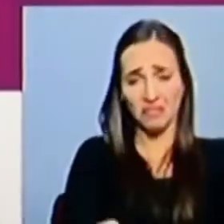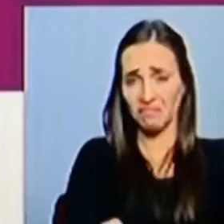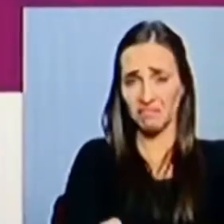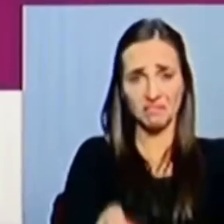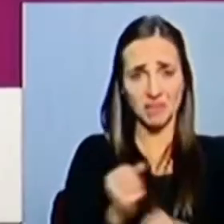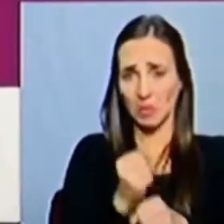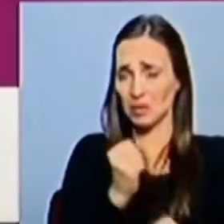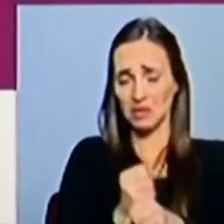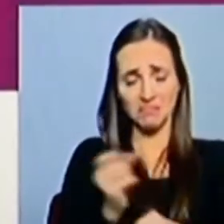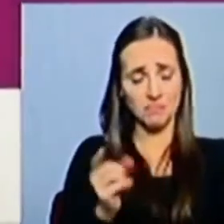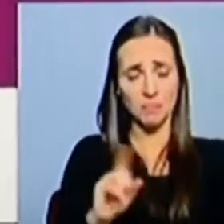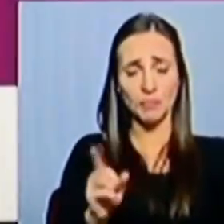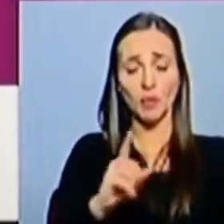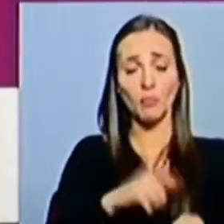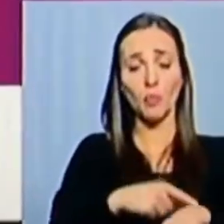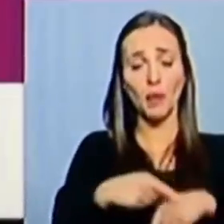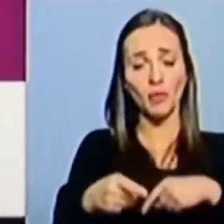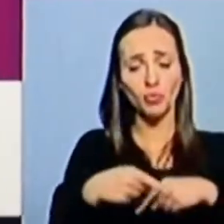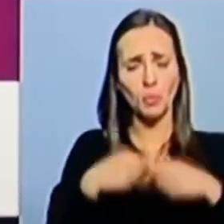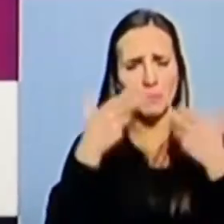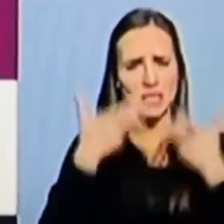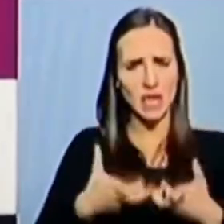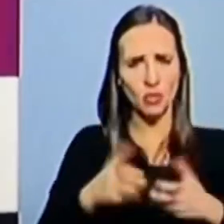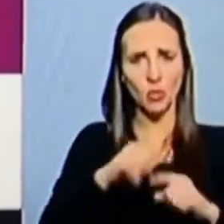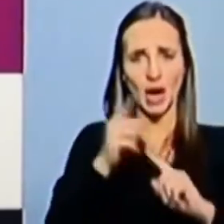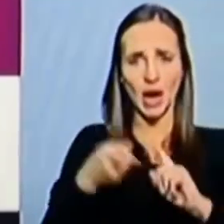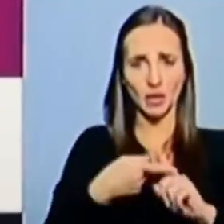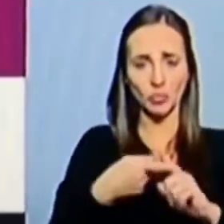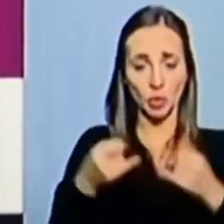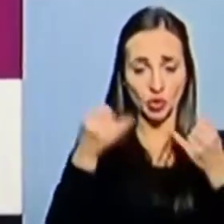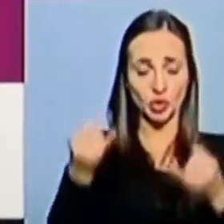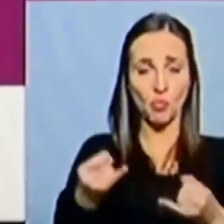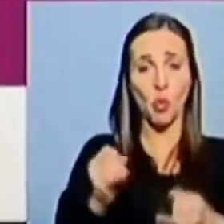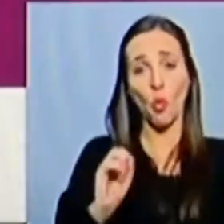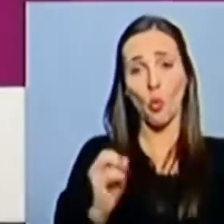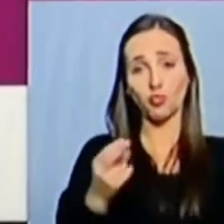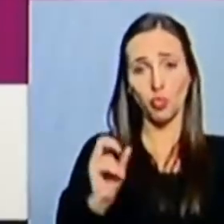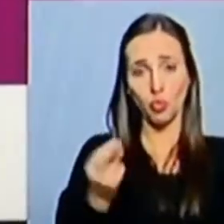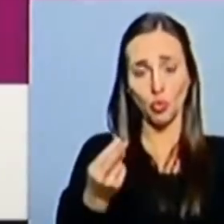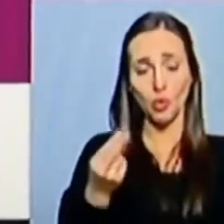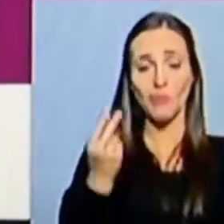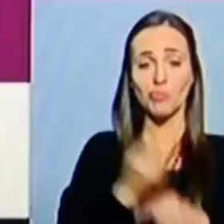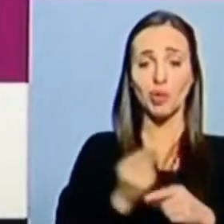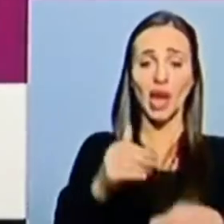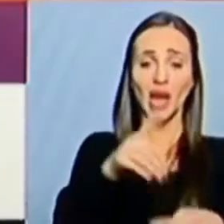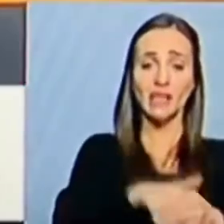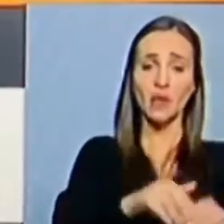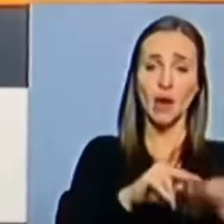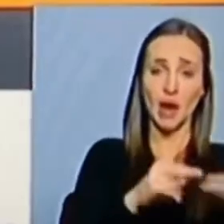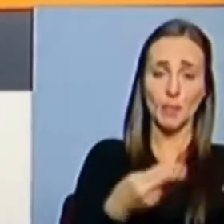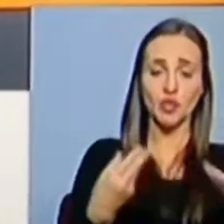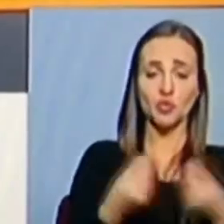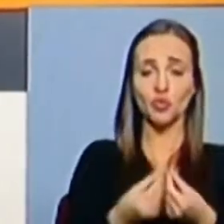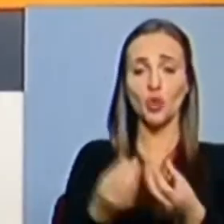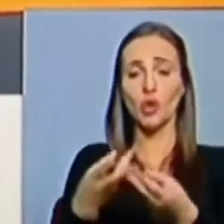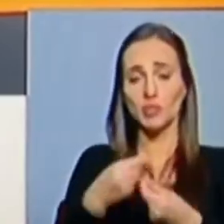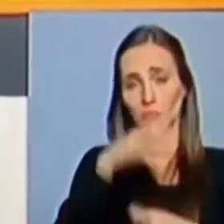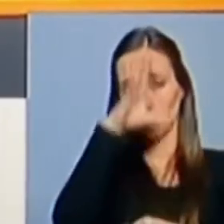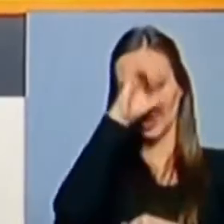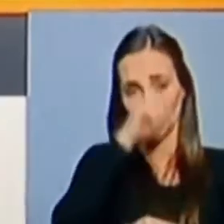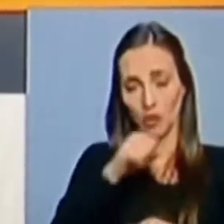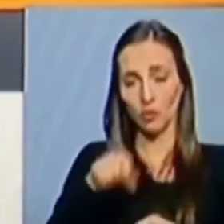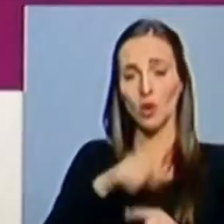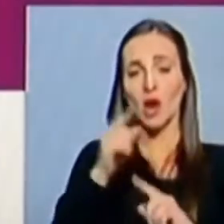é pesado em 2021 vai ser o tempo em que junta autárquicas com o orçamento do estado para